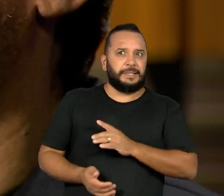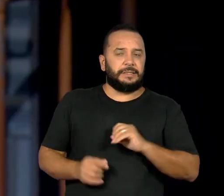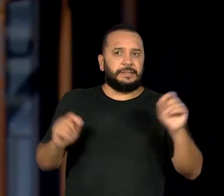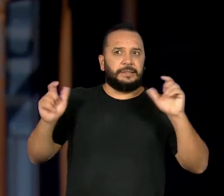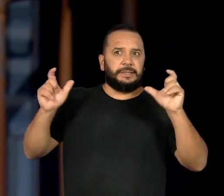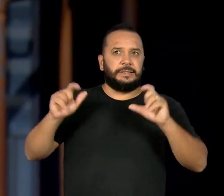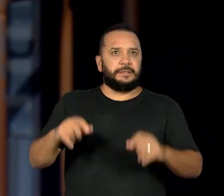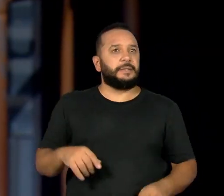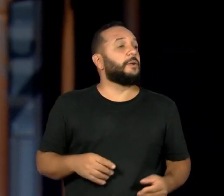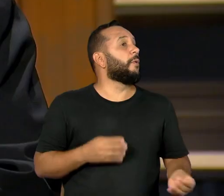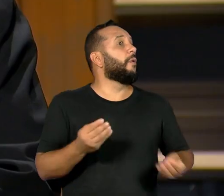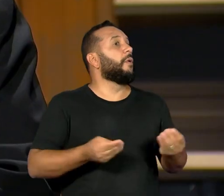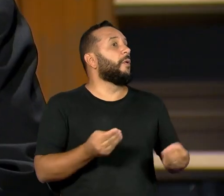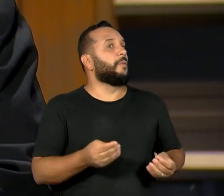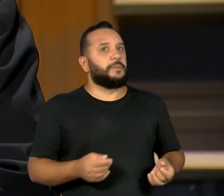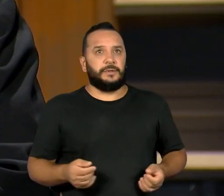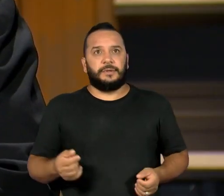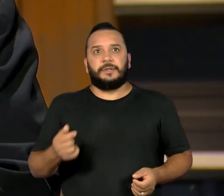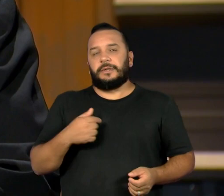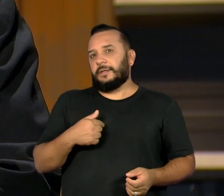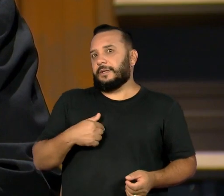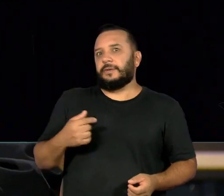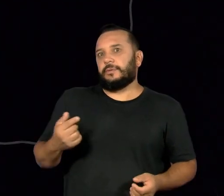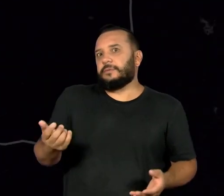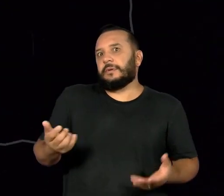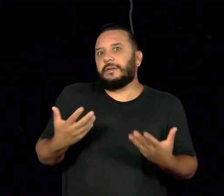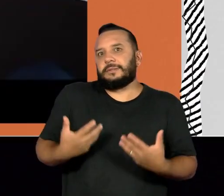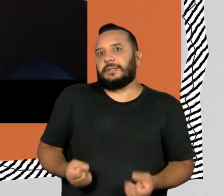como foi? Eu não tinha mais como voltar atrás. Ah,